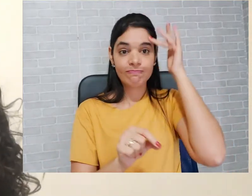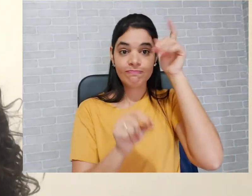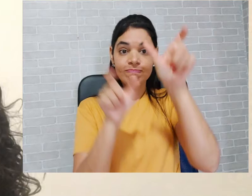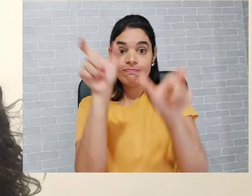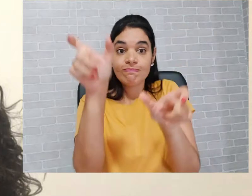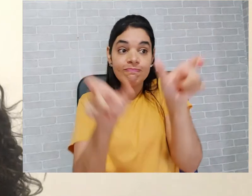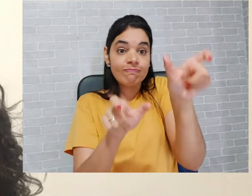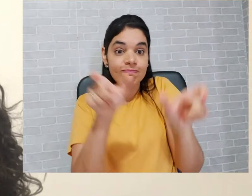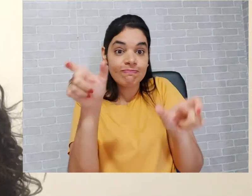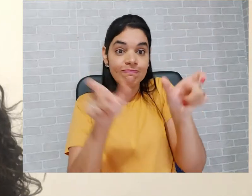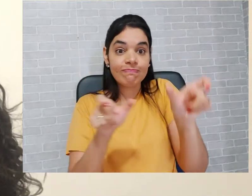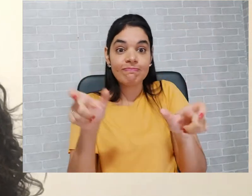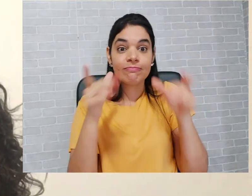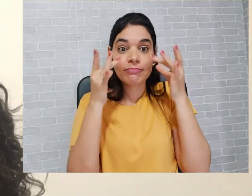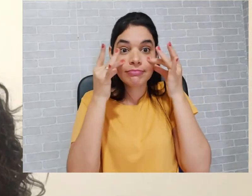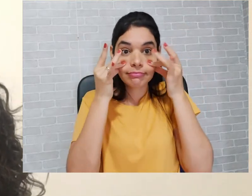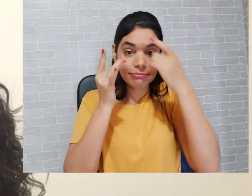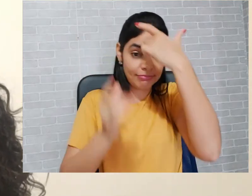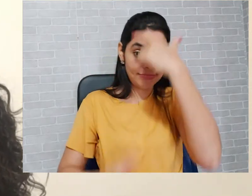nos personagens,